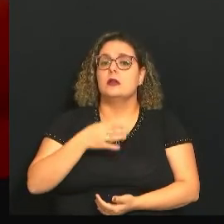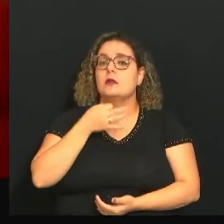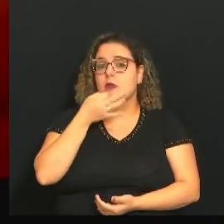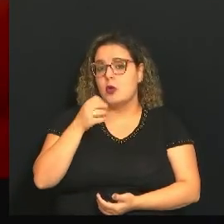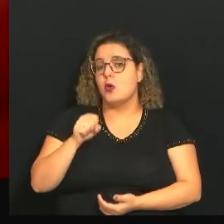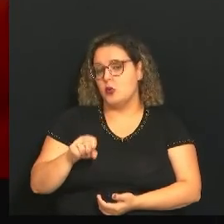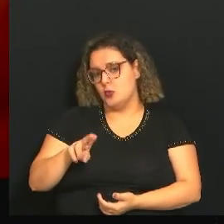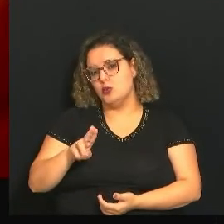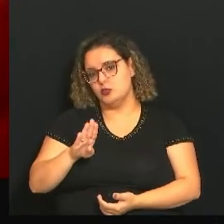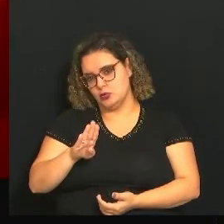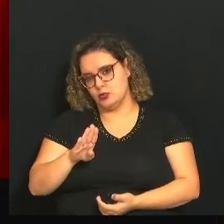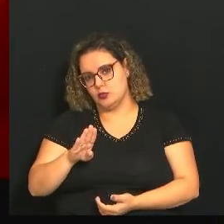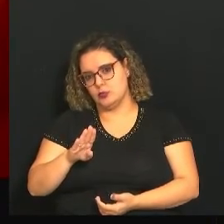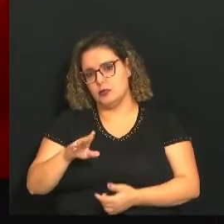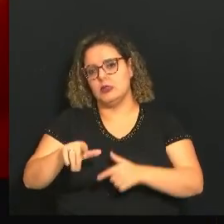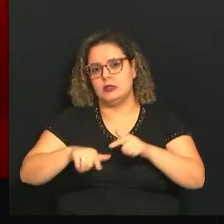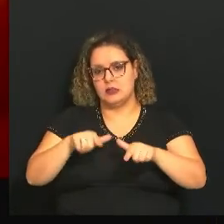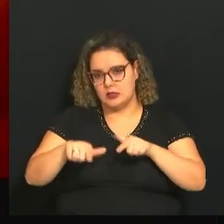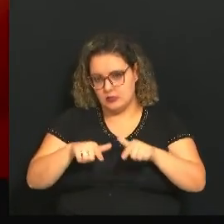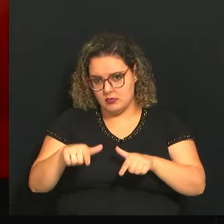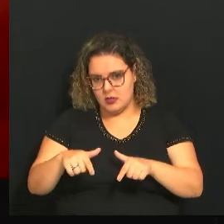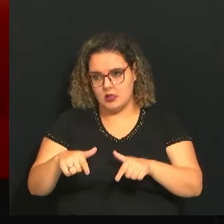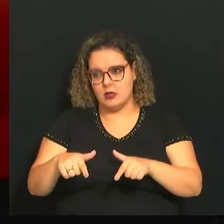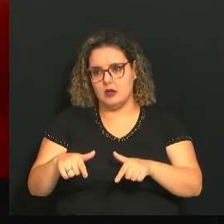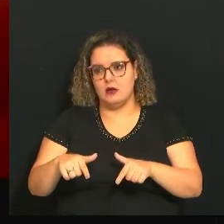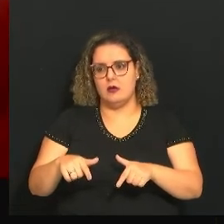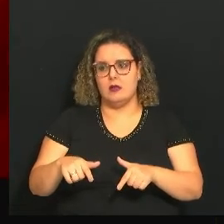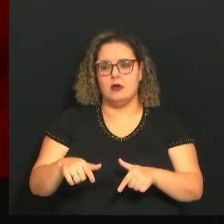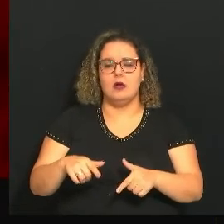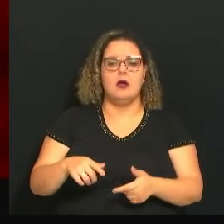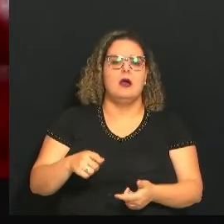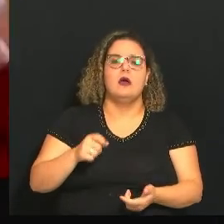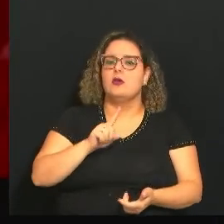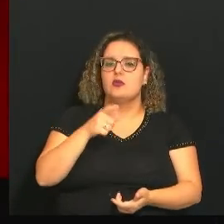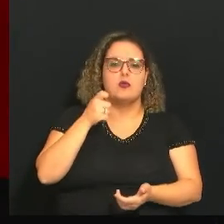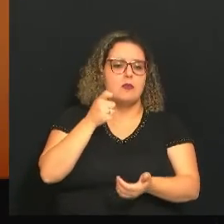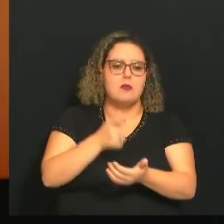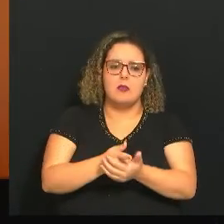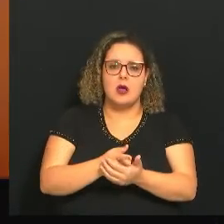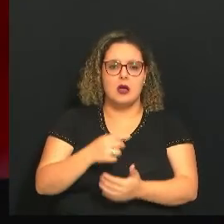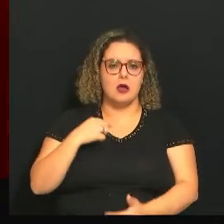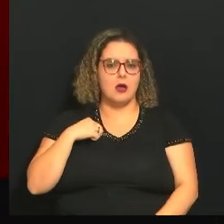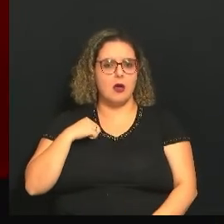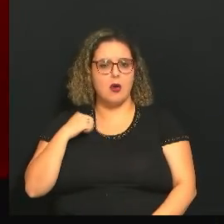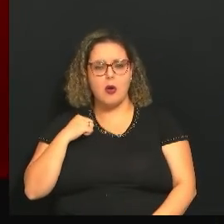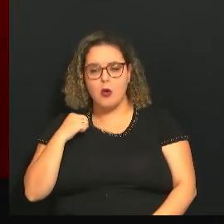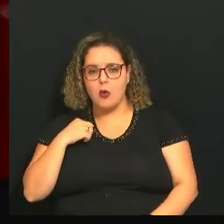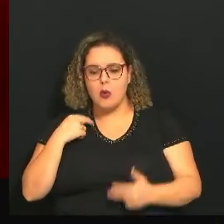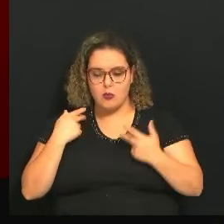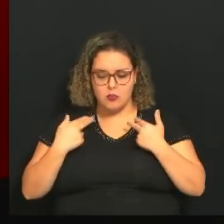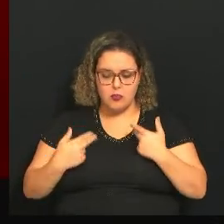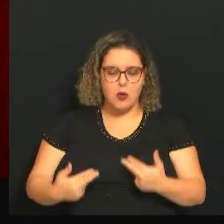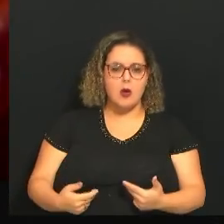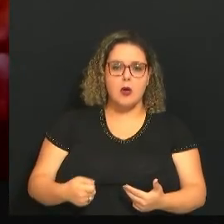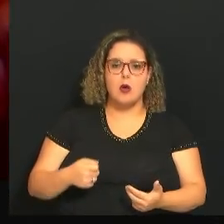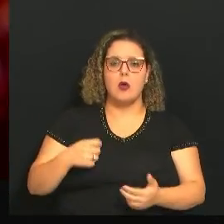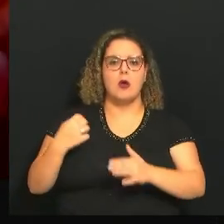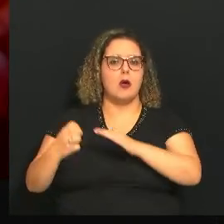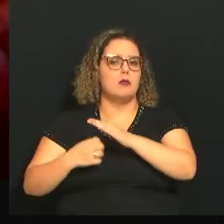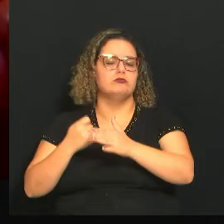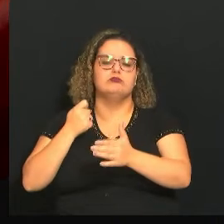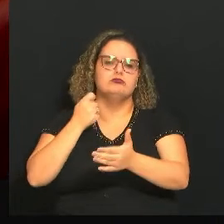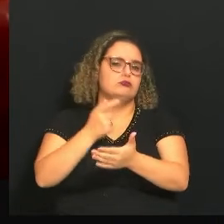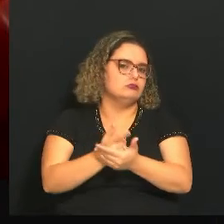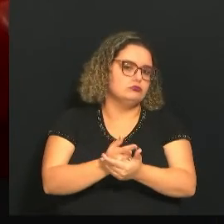porque todo mundo, o cara fica devendo uniforme, fica devendo, assim, a empresa não paga direito, eu vejo na Unicamp, não paga